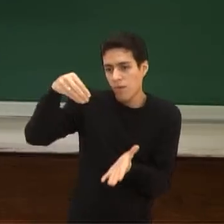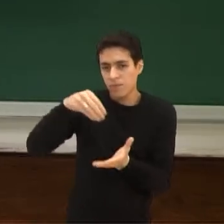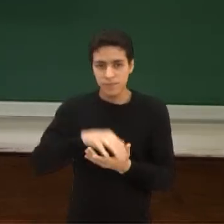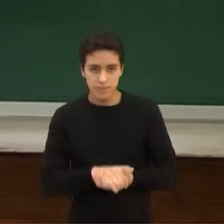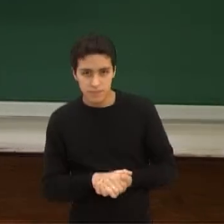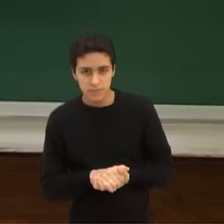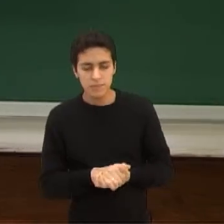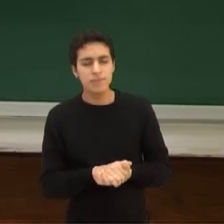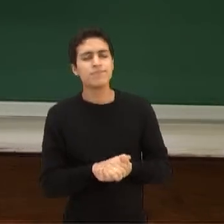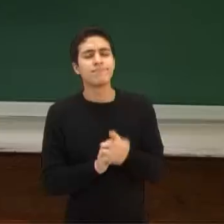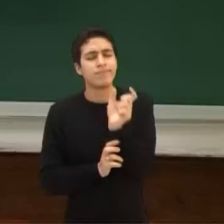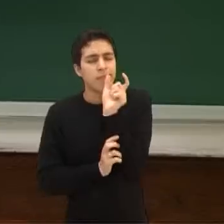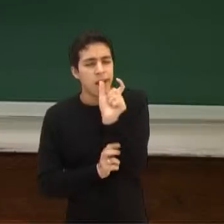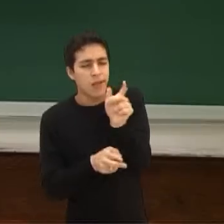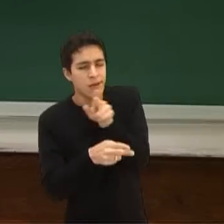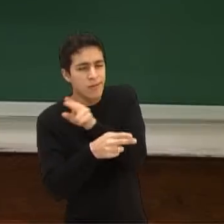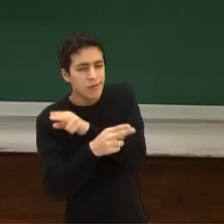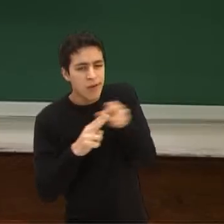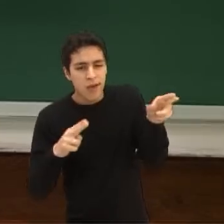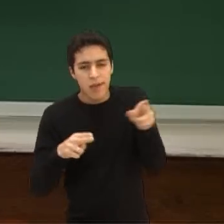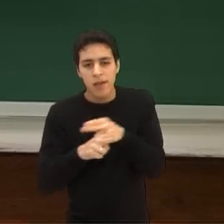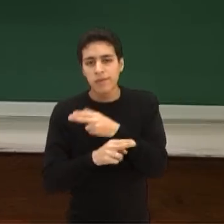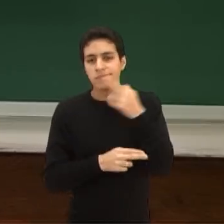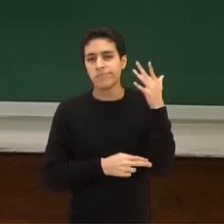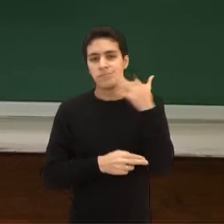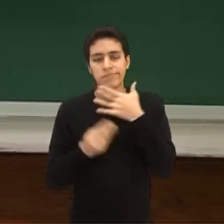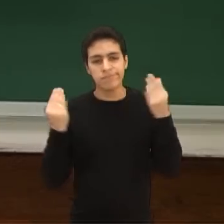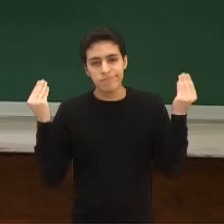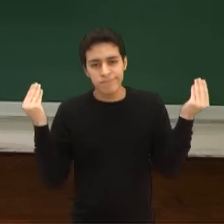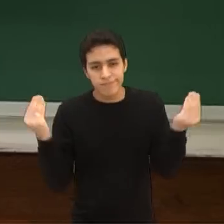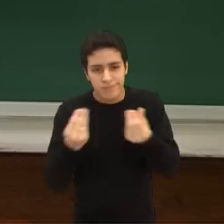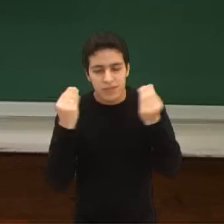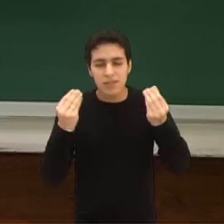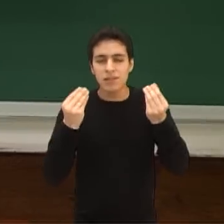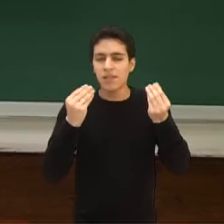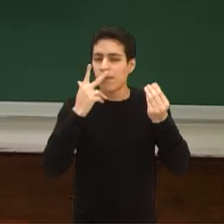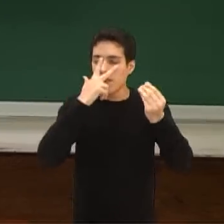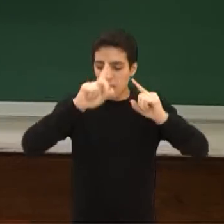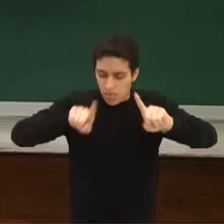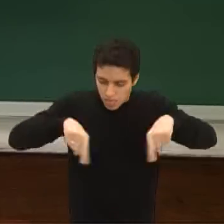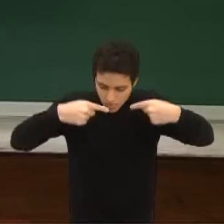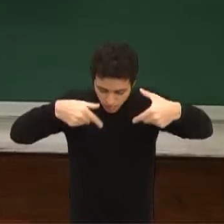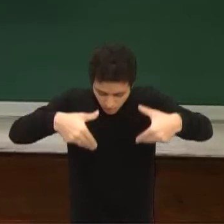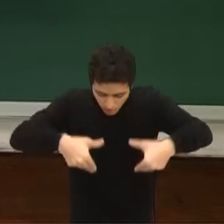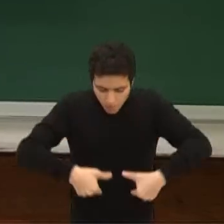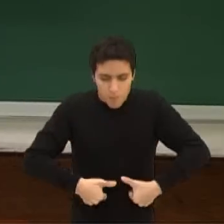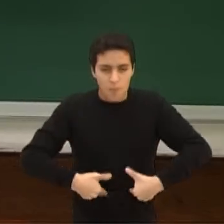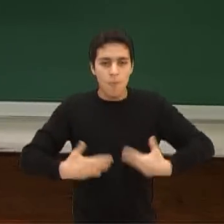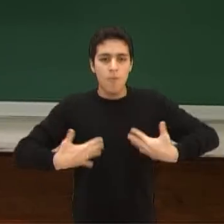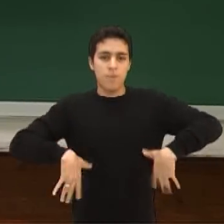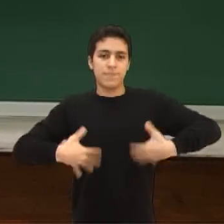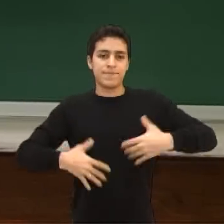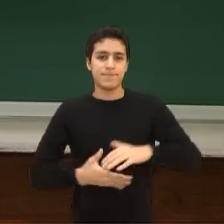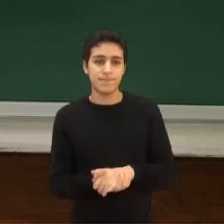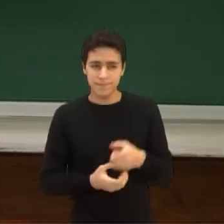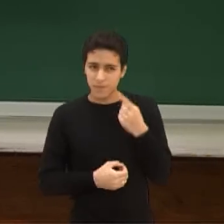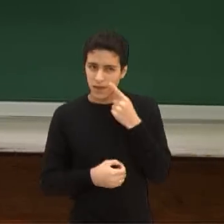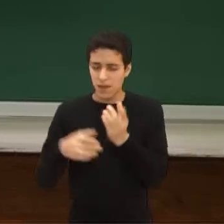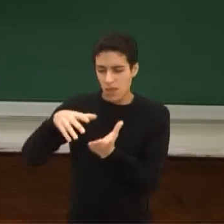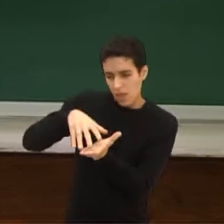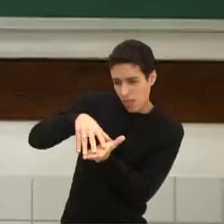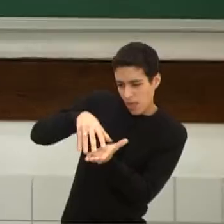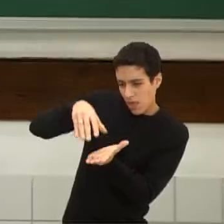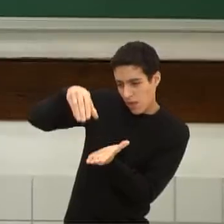gente falou em chocolate, né? Que delícia, dá até fome. Esse cone a gente consegue